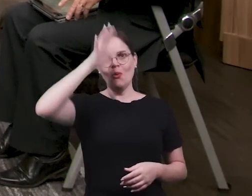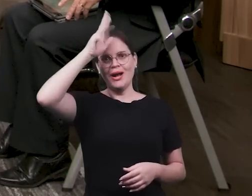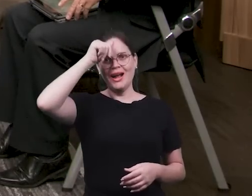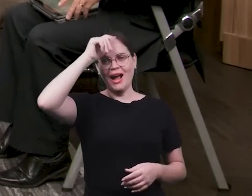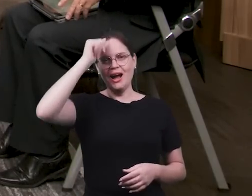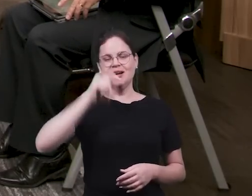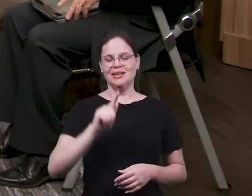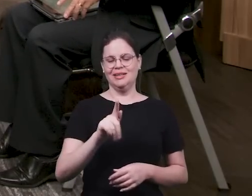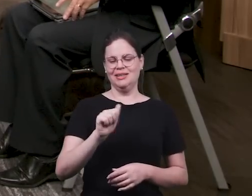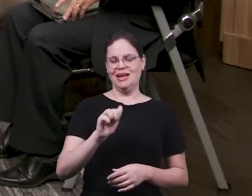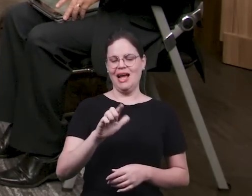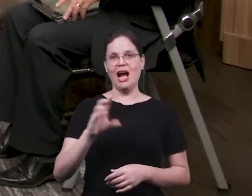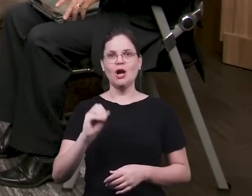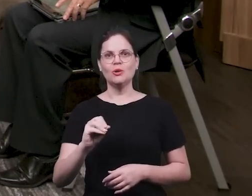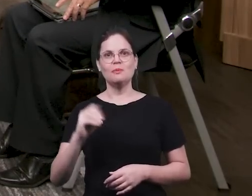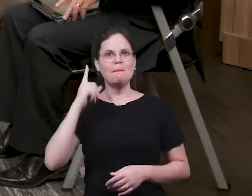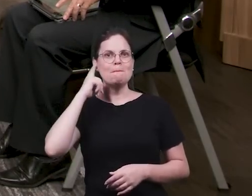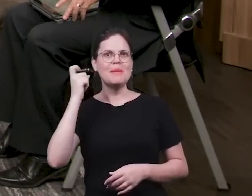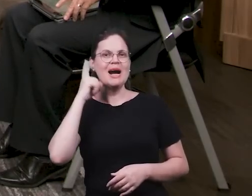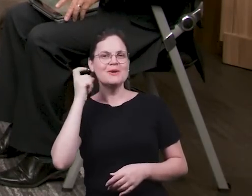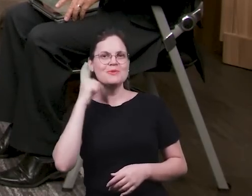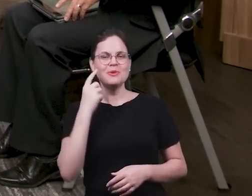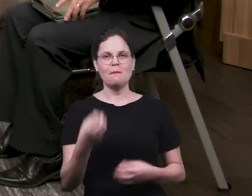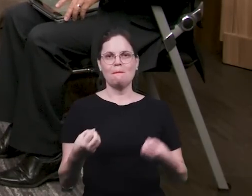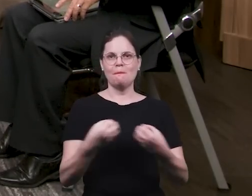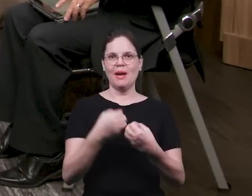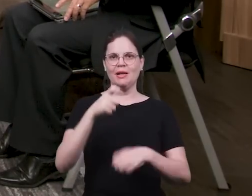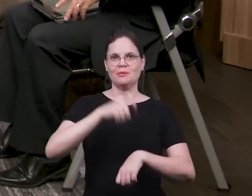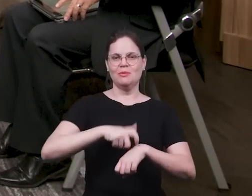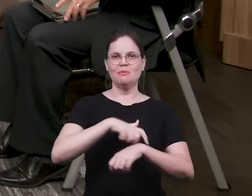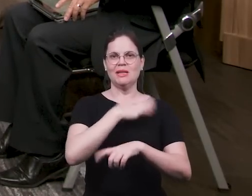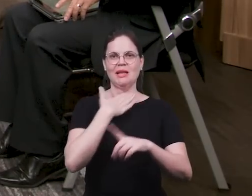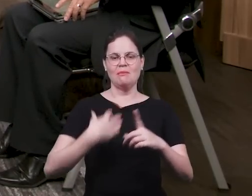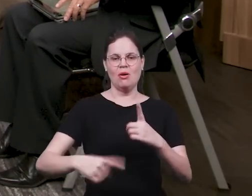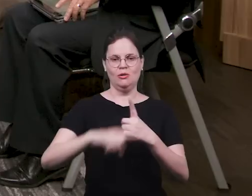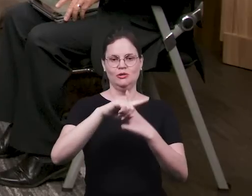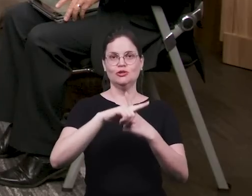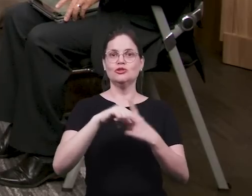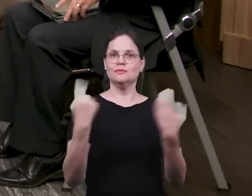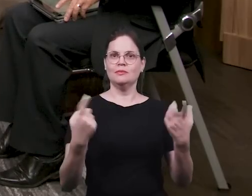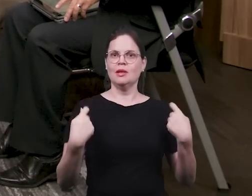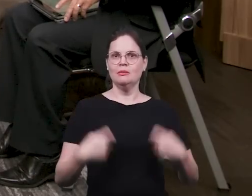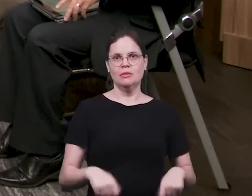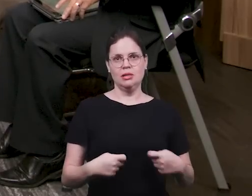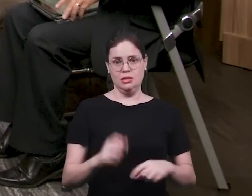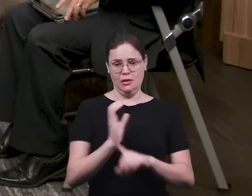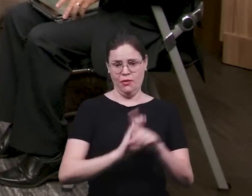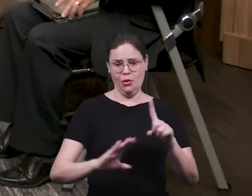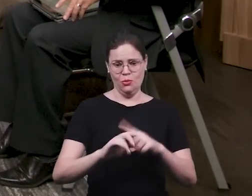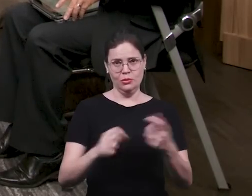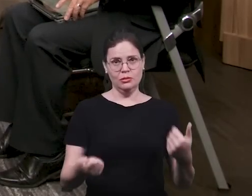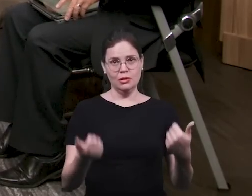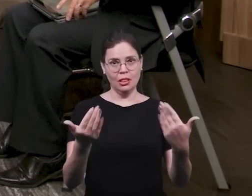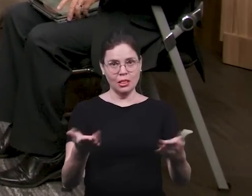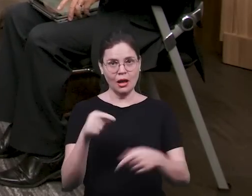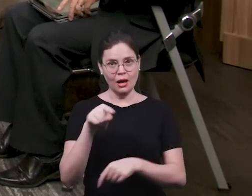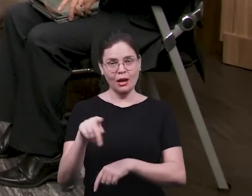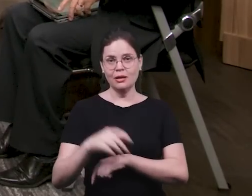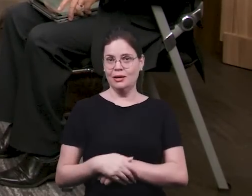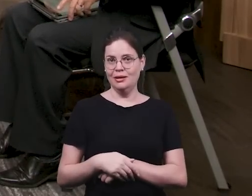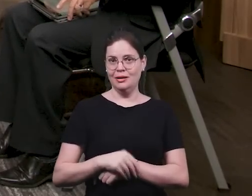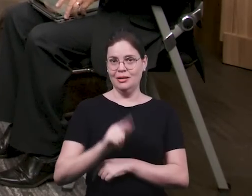Pedro, entendeu? Então, devia fazer um culto ao galo, porque se o galo